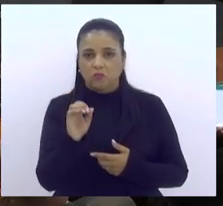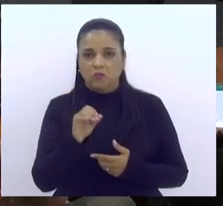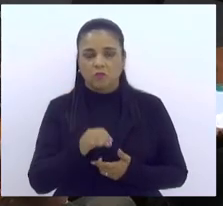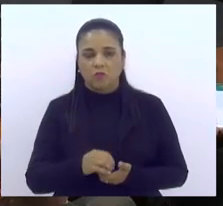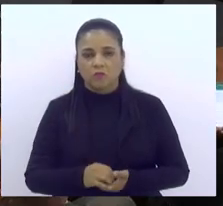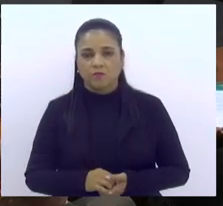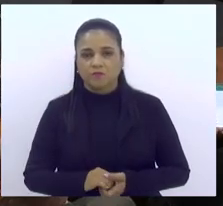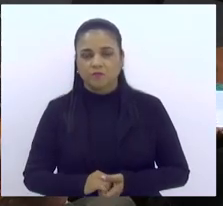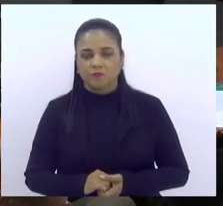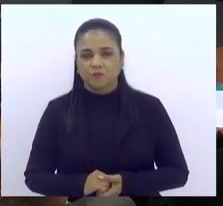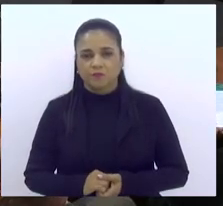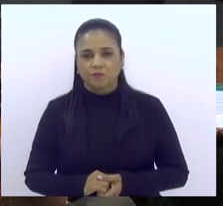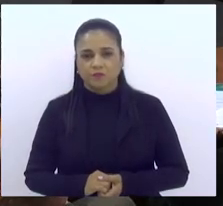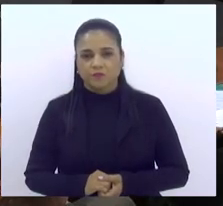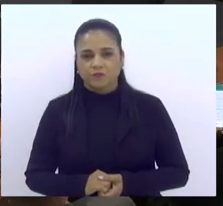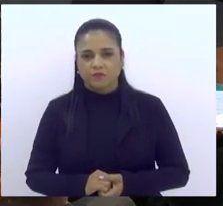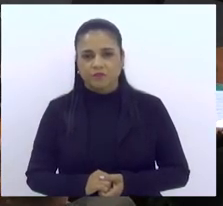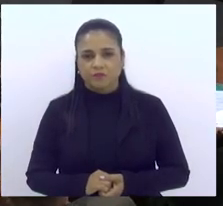lá.